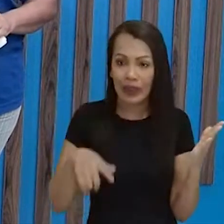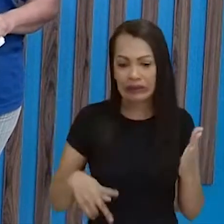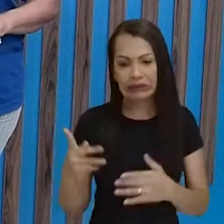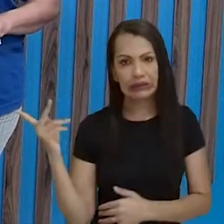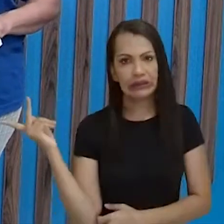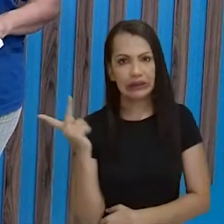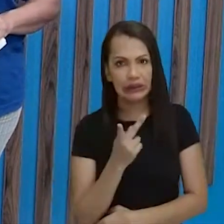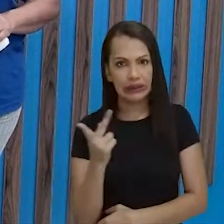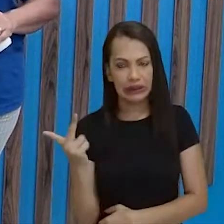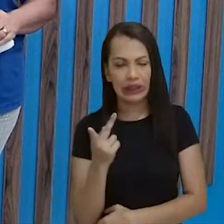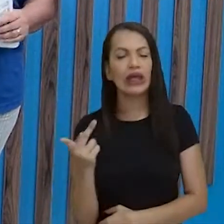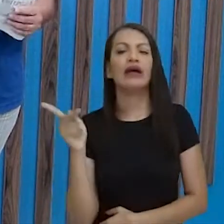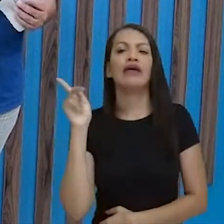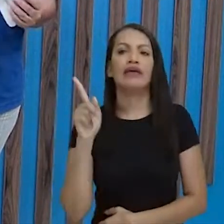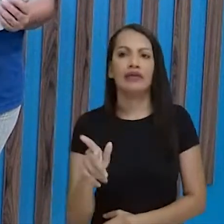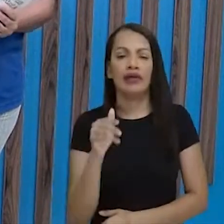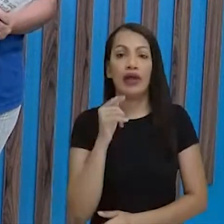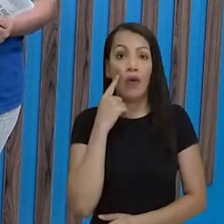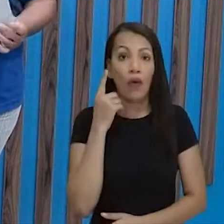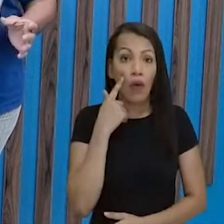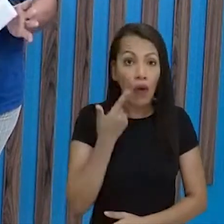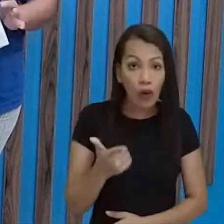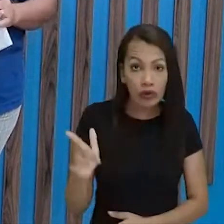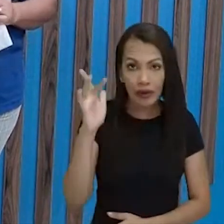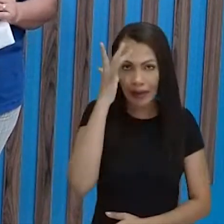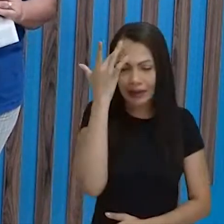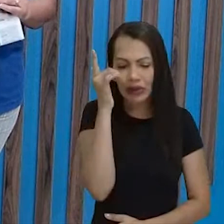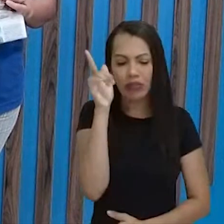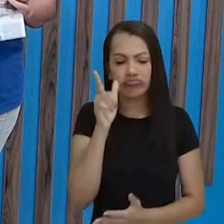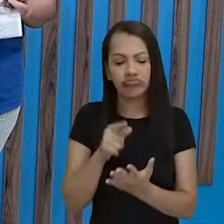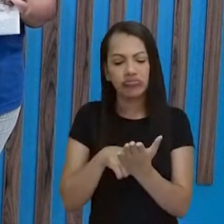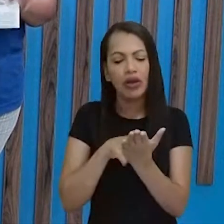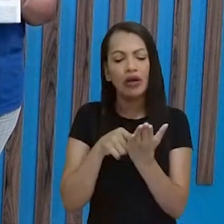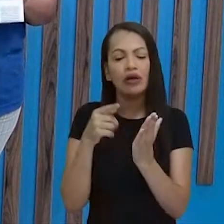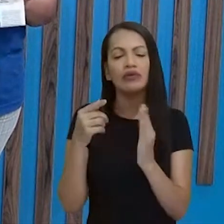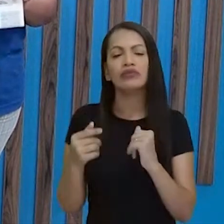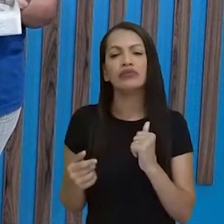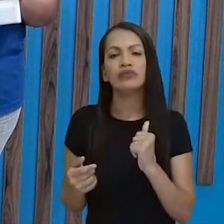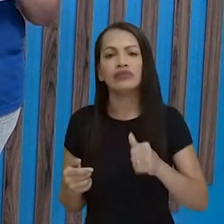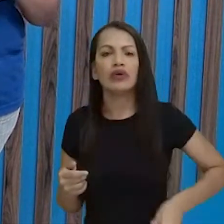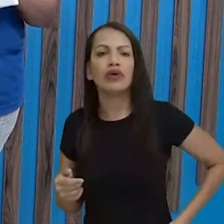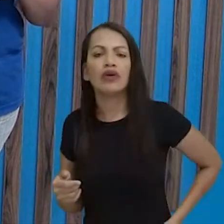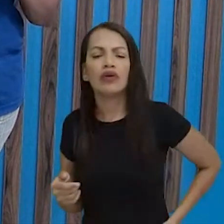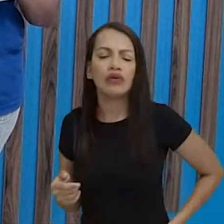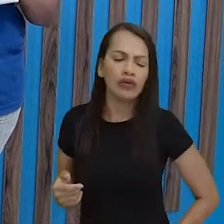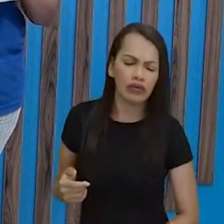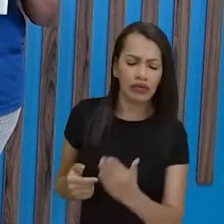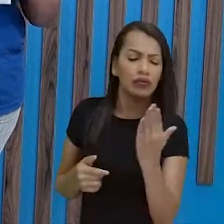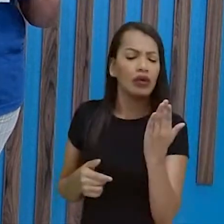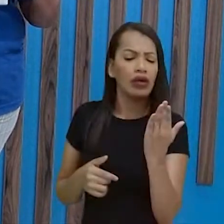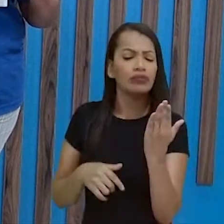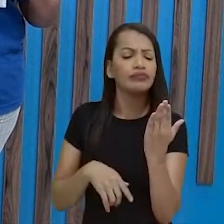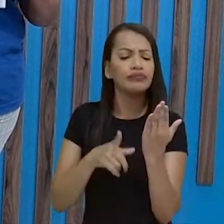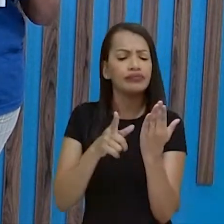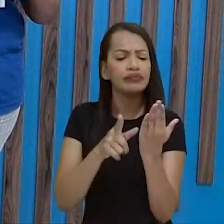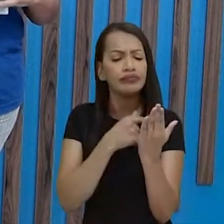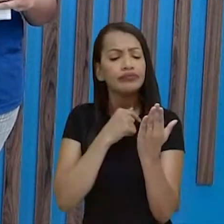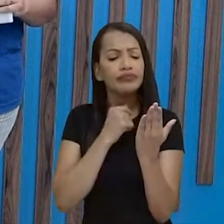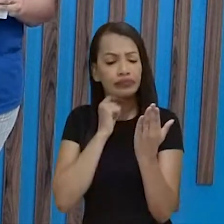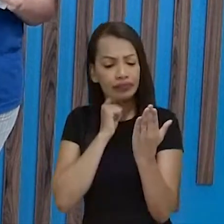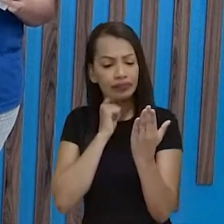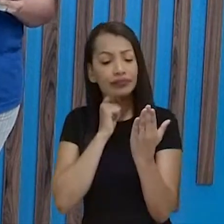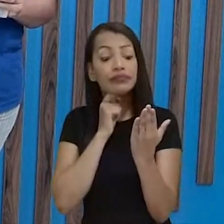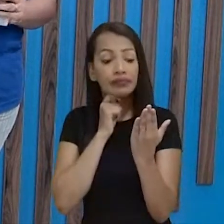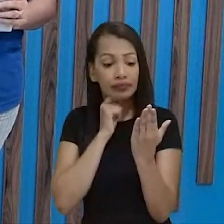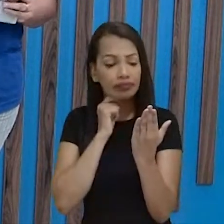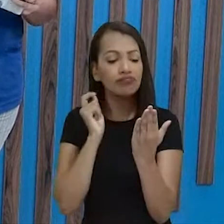são portadores de notícia, assim como o jornal, que eu já falei para vocês que aqui a gente também